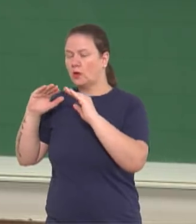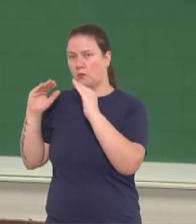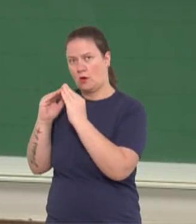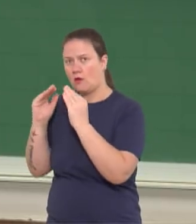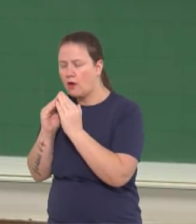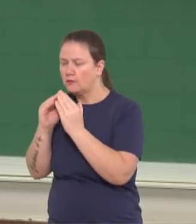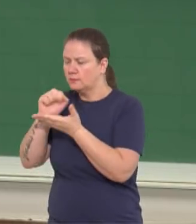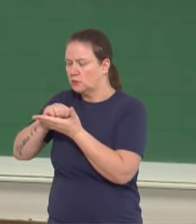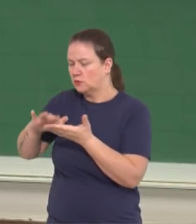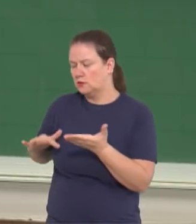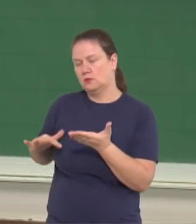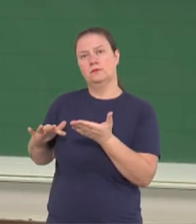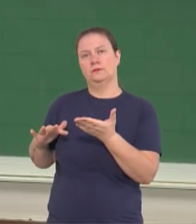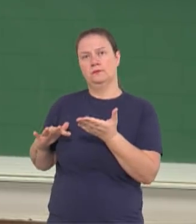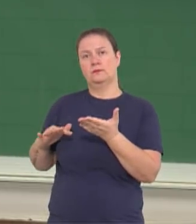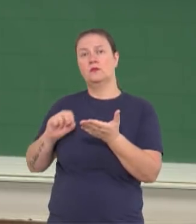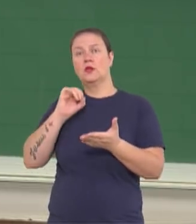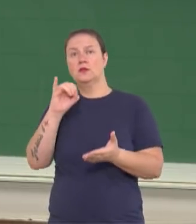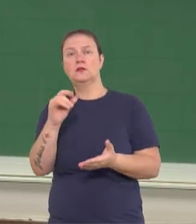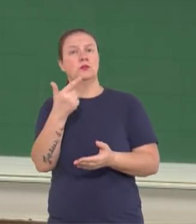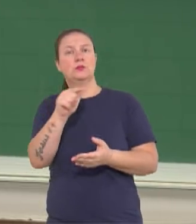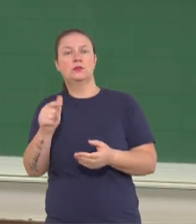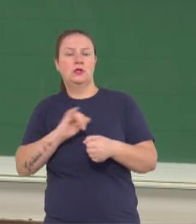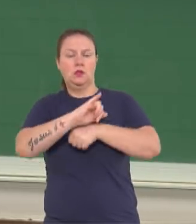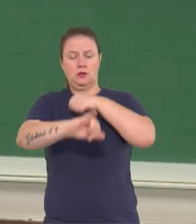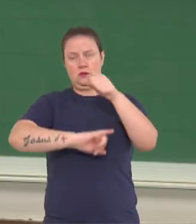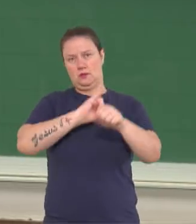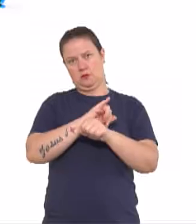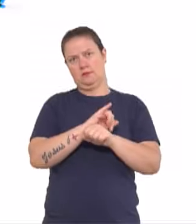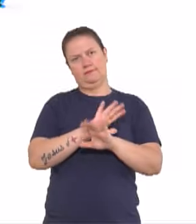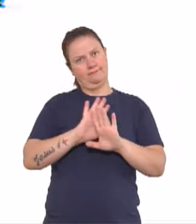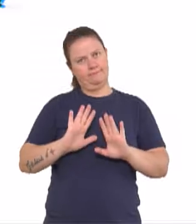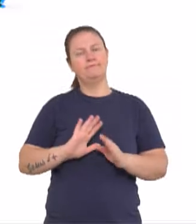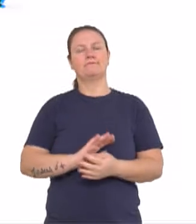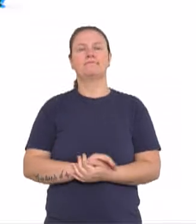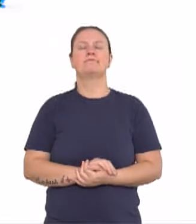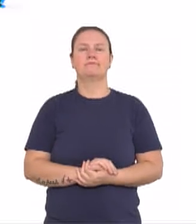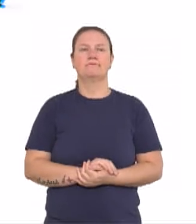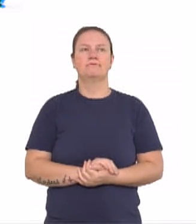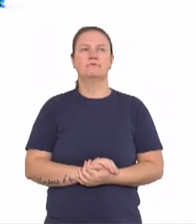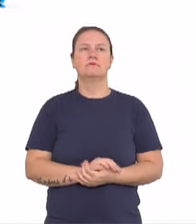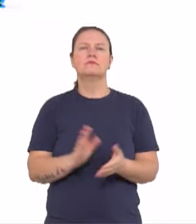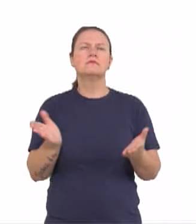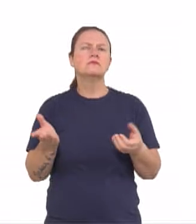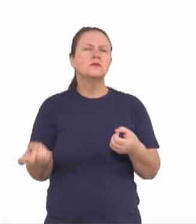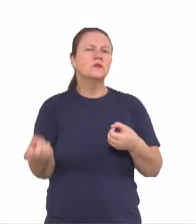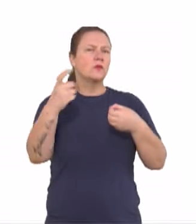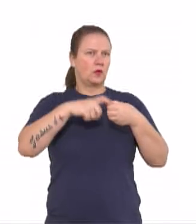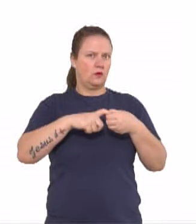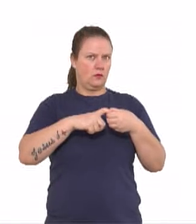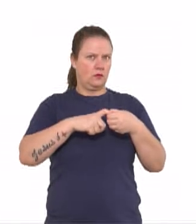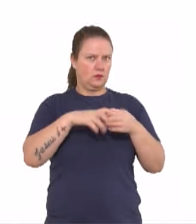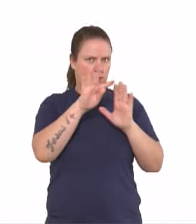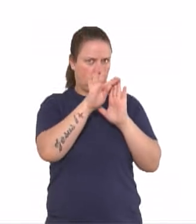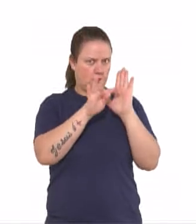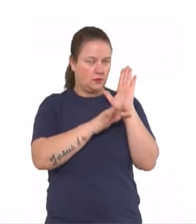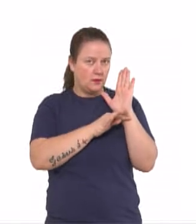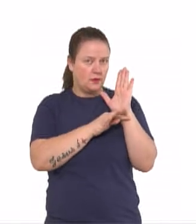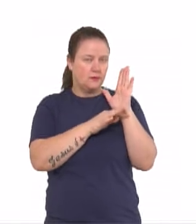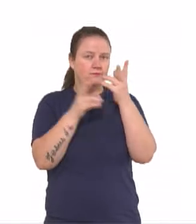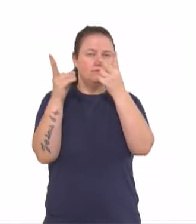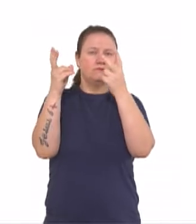têm acesso aí à internet, ok? Então, eu vou voltar aqui o texto novamente para vocês